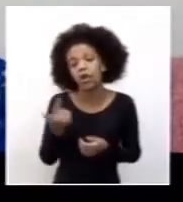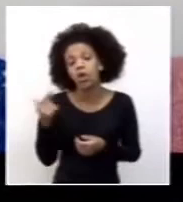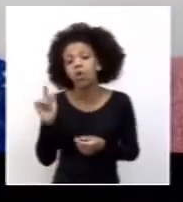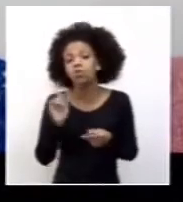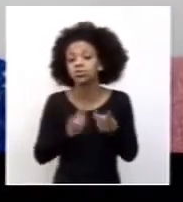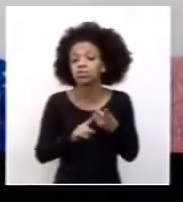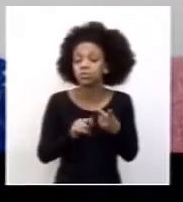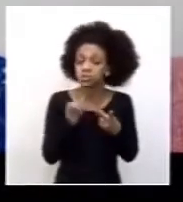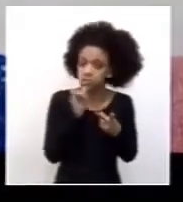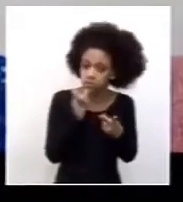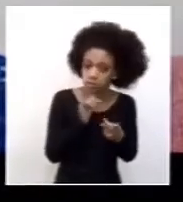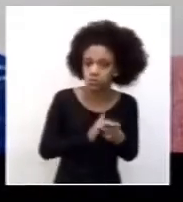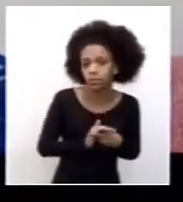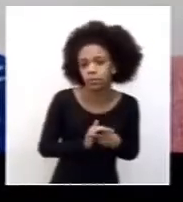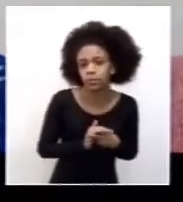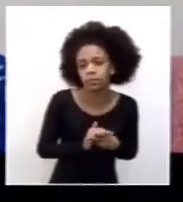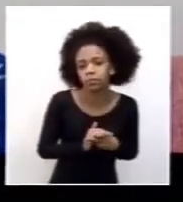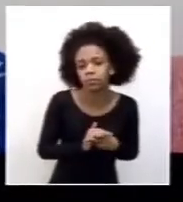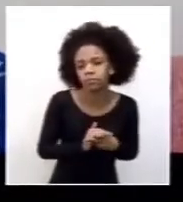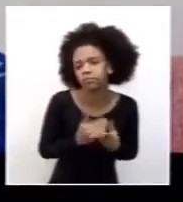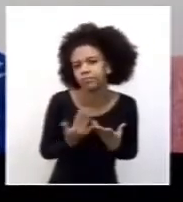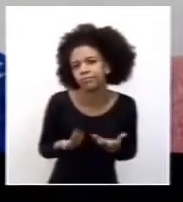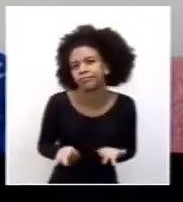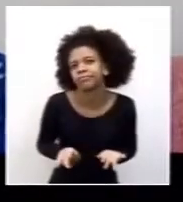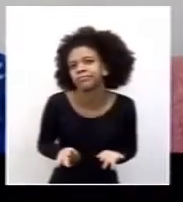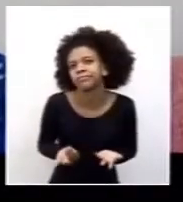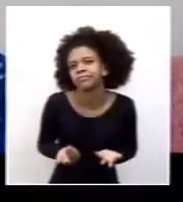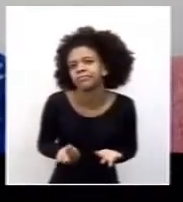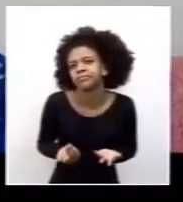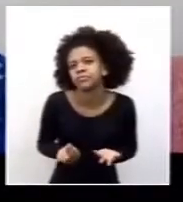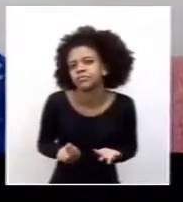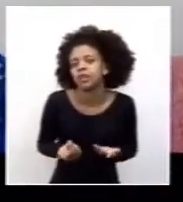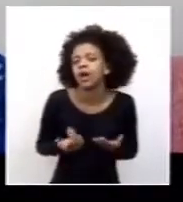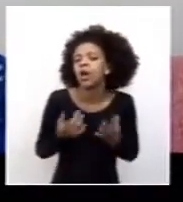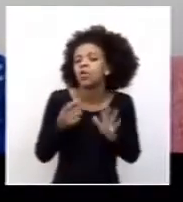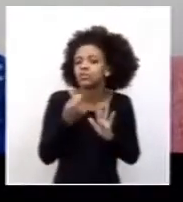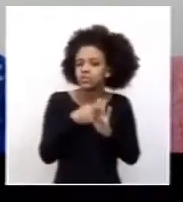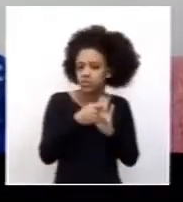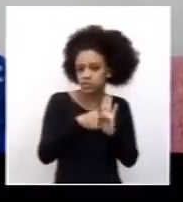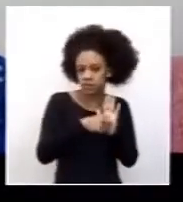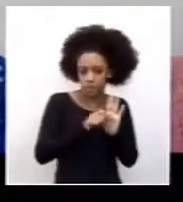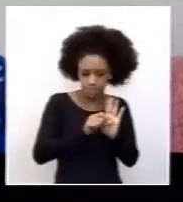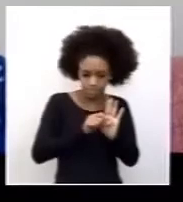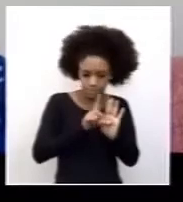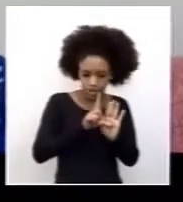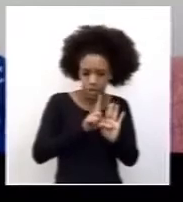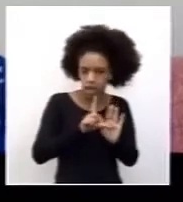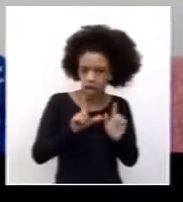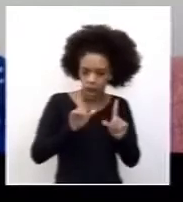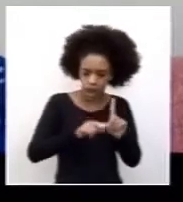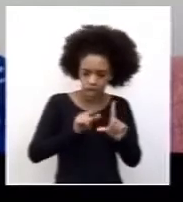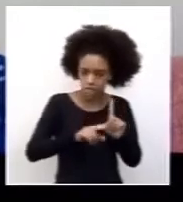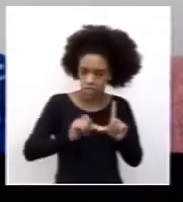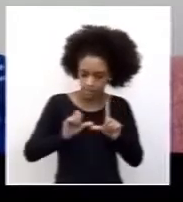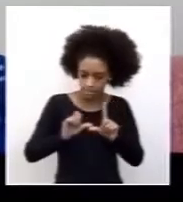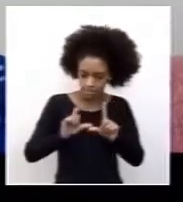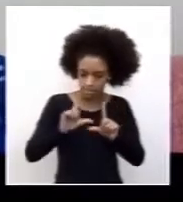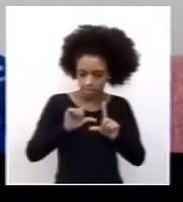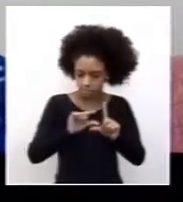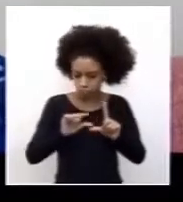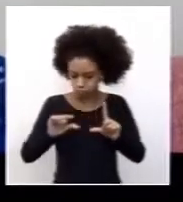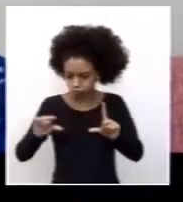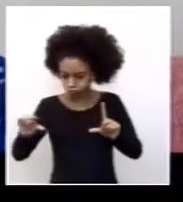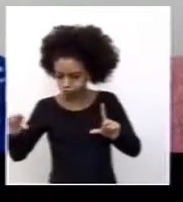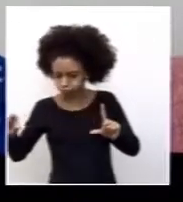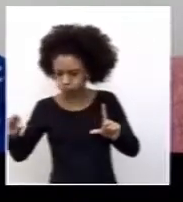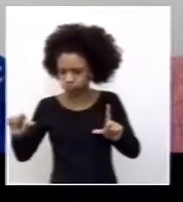pode dar por aqui é, por exemplo, quando você escreve com letras maiúsculas uma frase inteira. Isso dá a